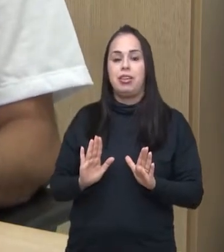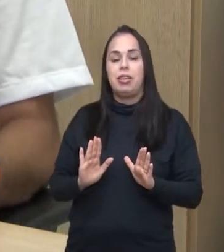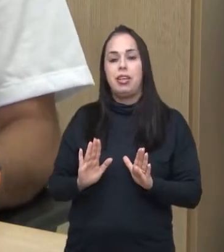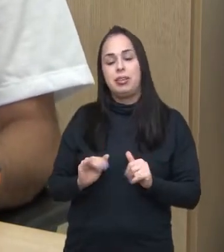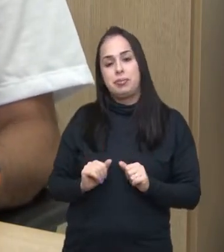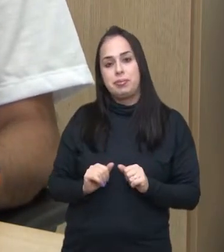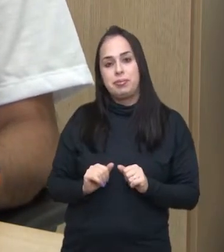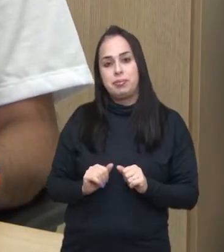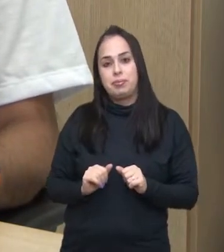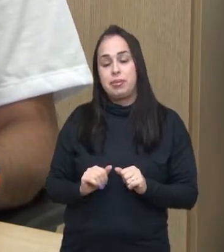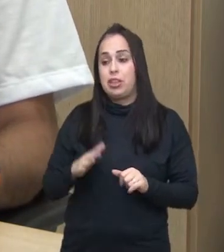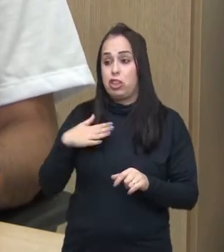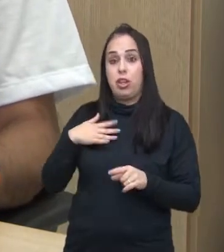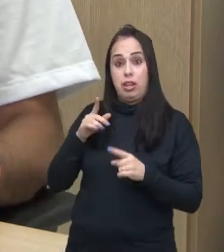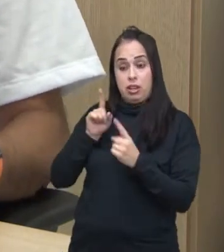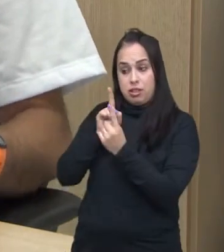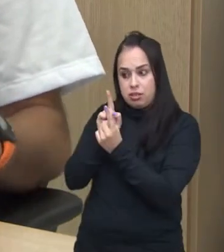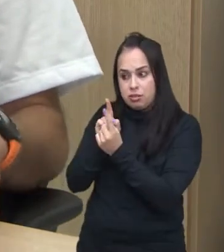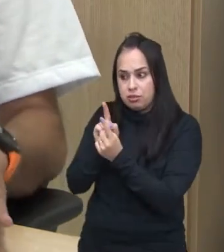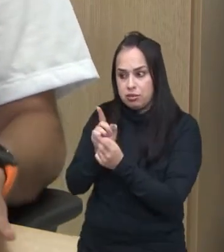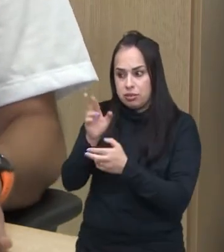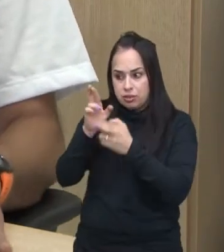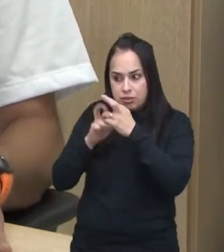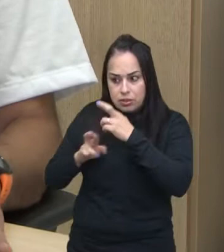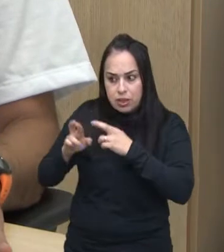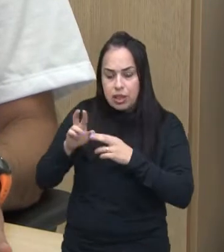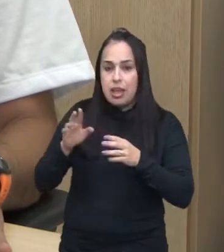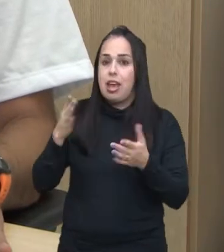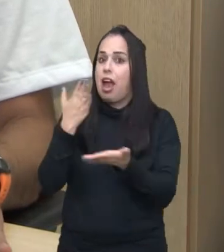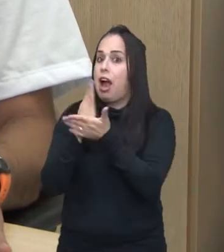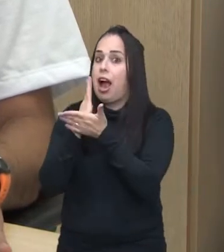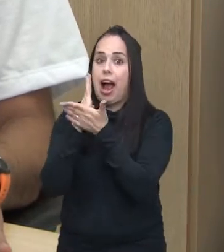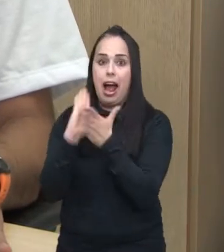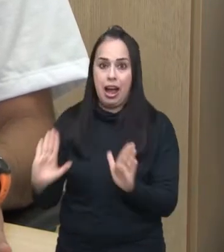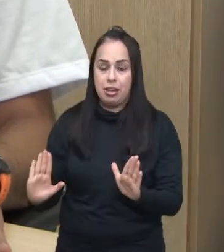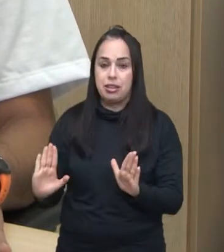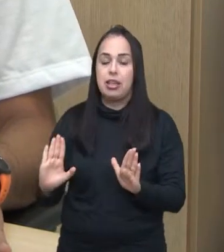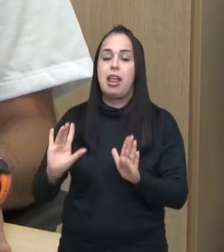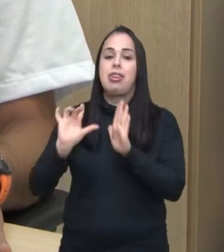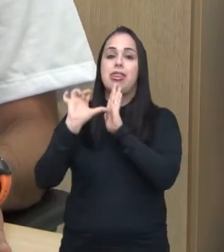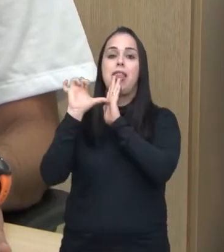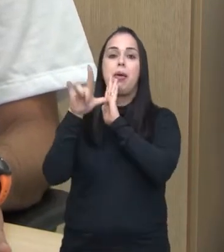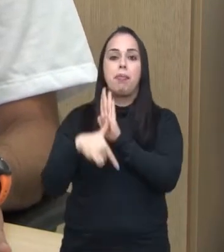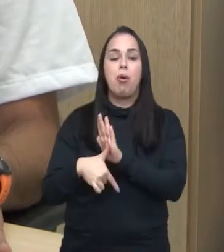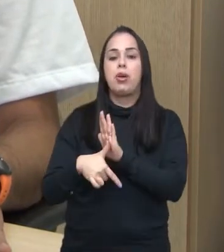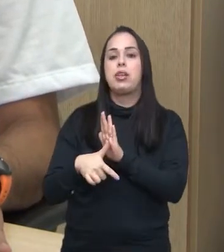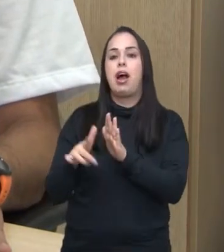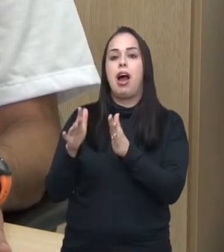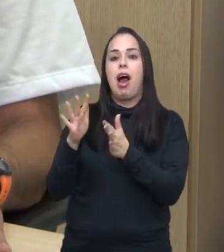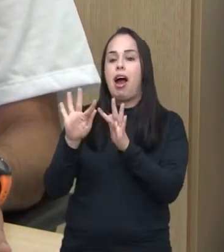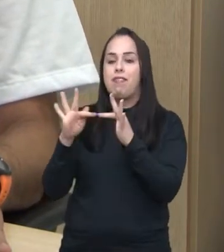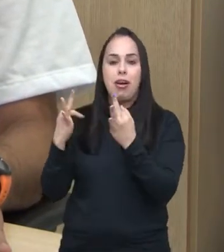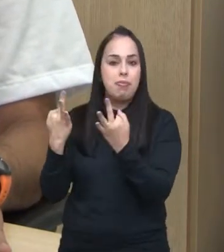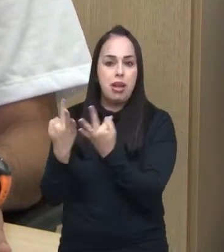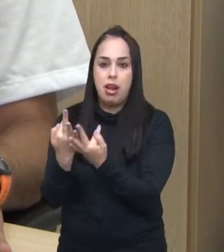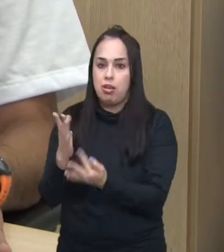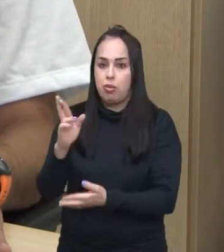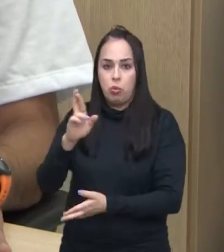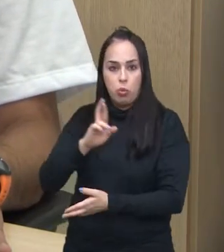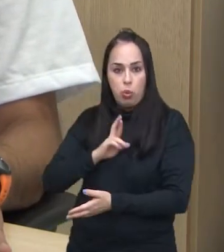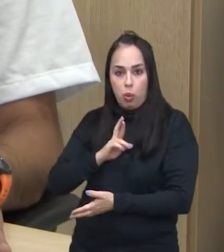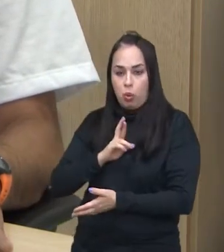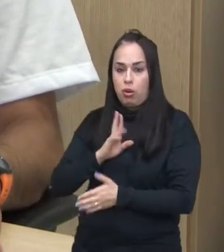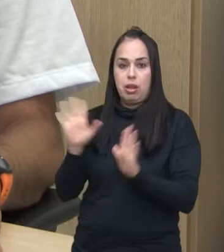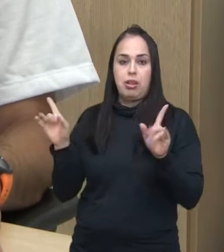quem dá esse respaldo ao conselho, né, de fazer o atendimento para que a violação se cesse. Se lá na frente, né, mostrar que a família